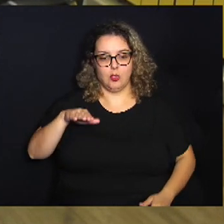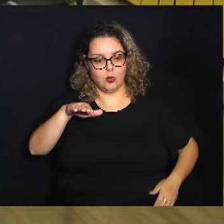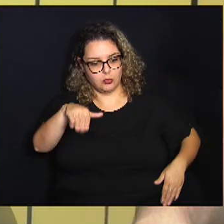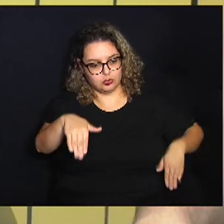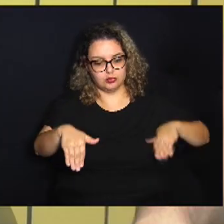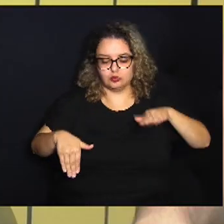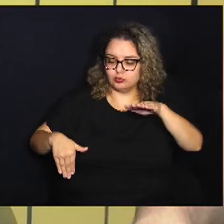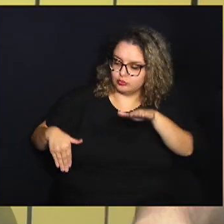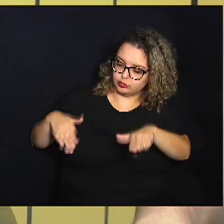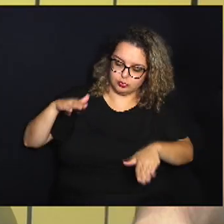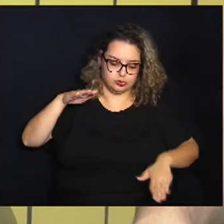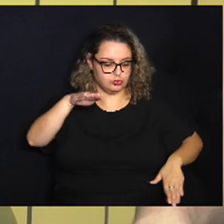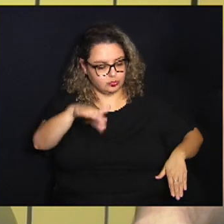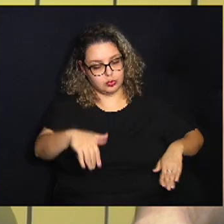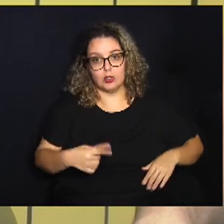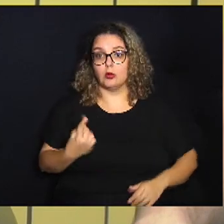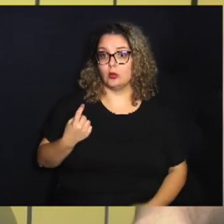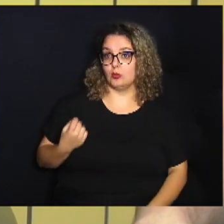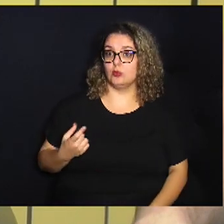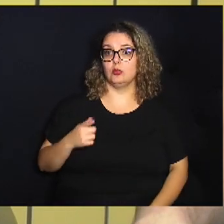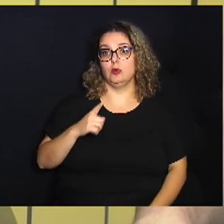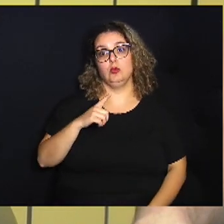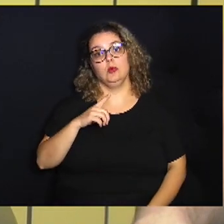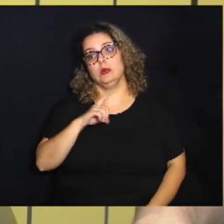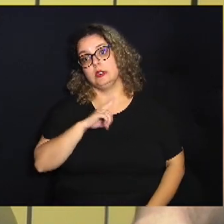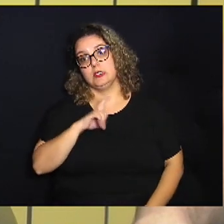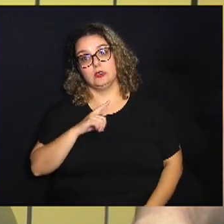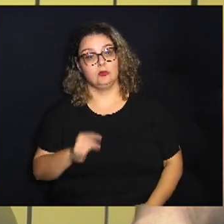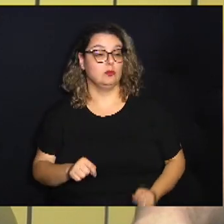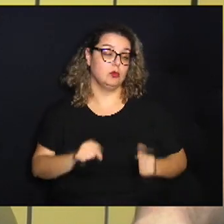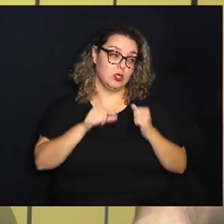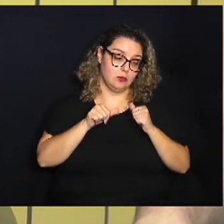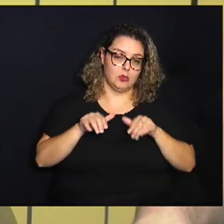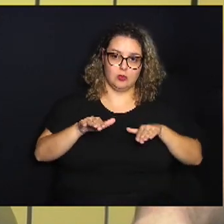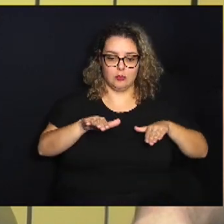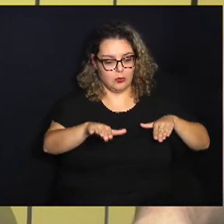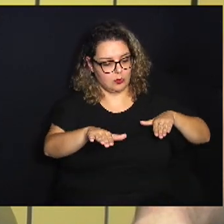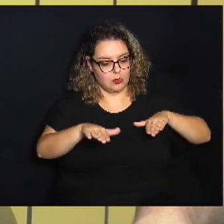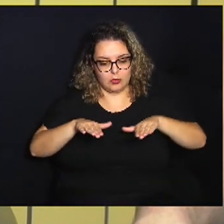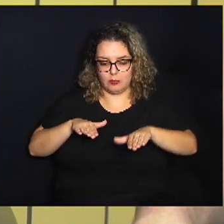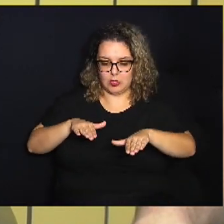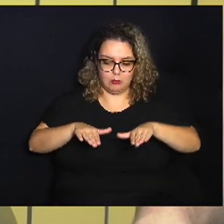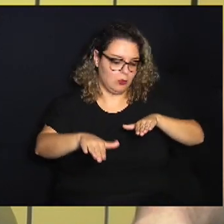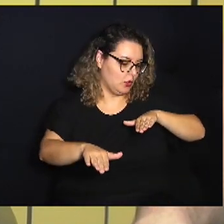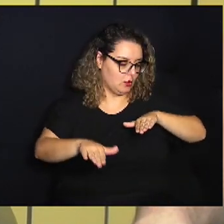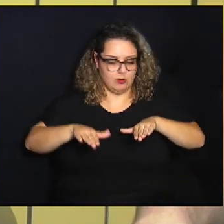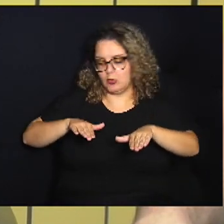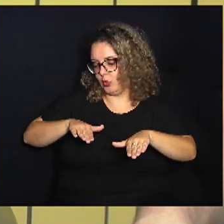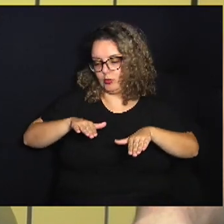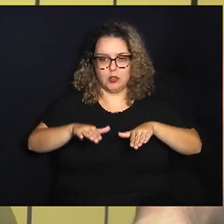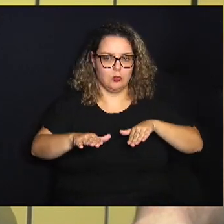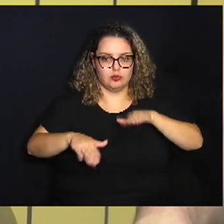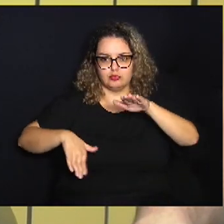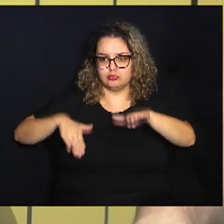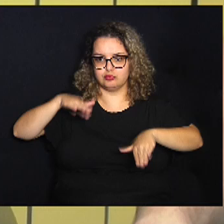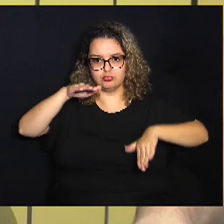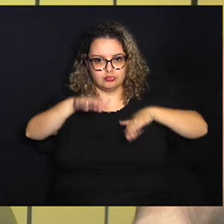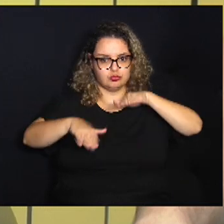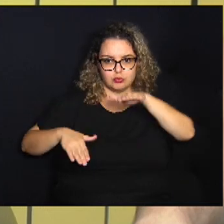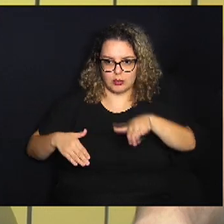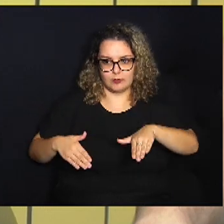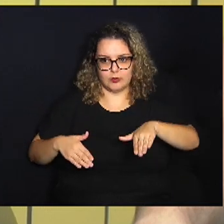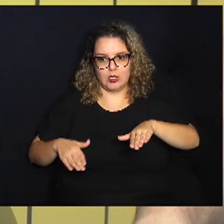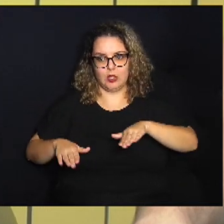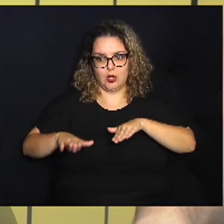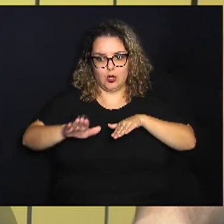único momento que você pode se beneficiar do outro atleta, no Ironman, né? Então, você, na natação, se você vai